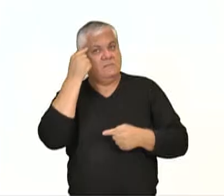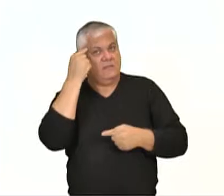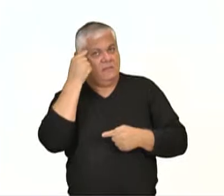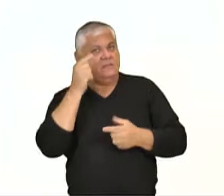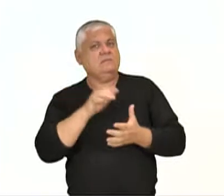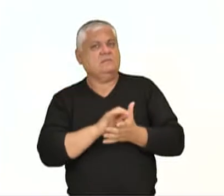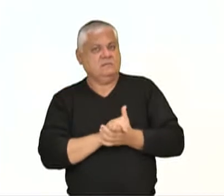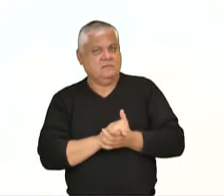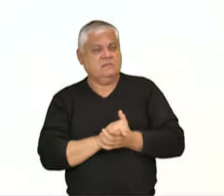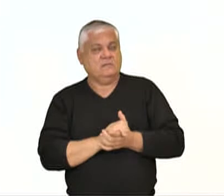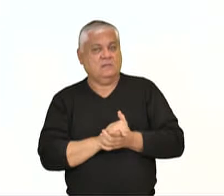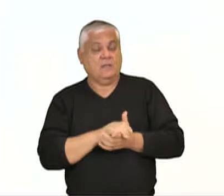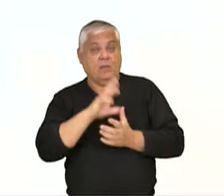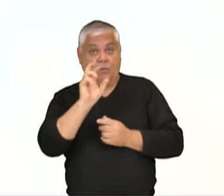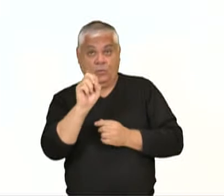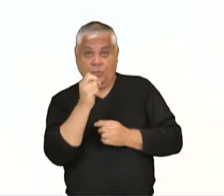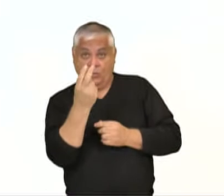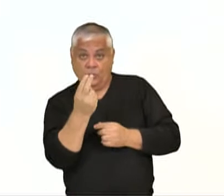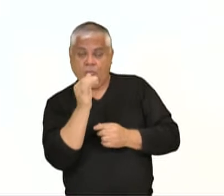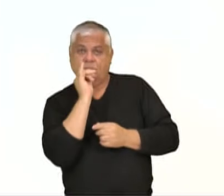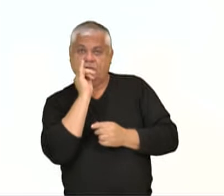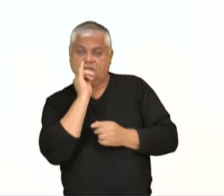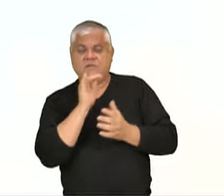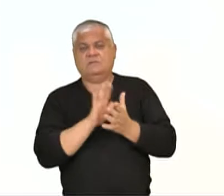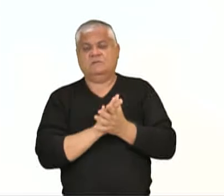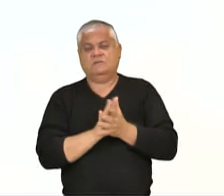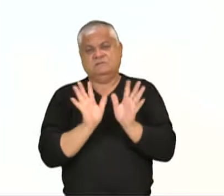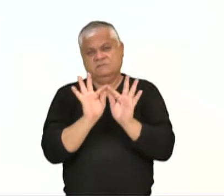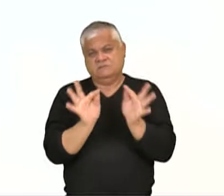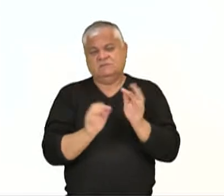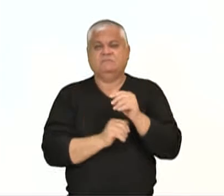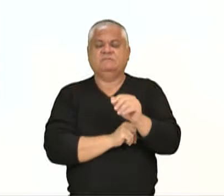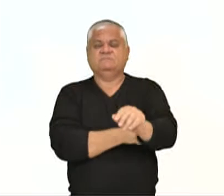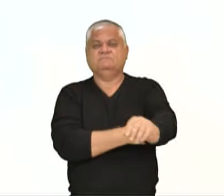Ou ainda, se você pensar num exemplo mais simples,